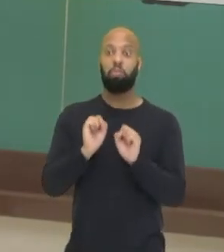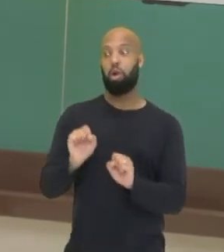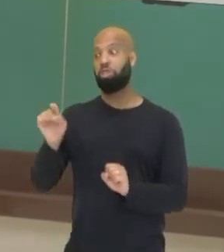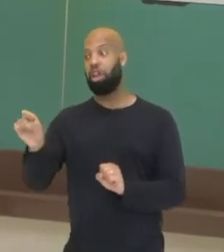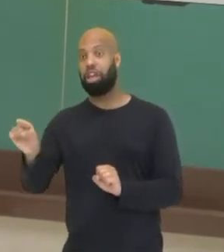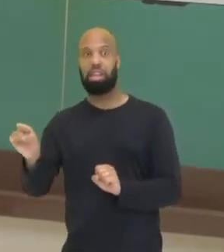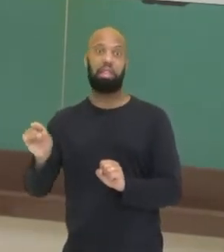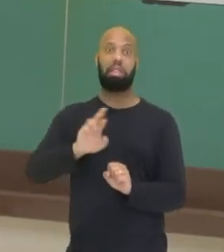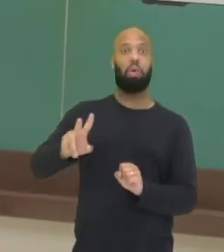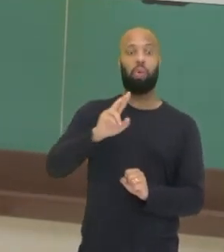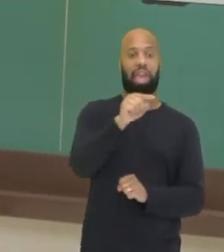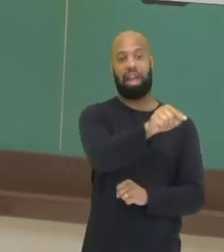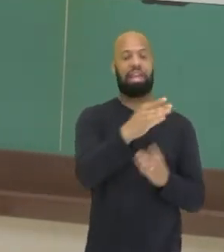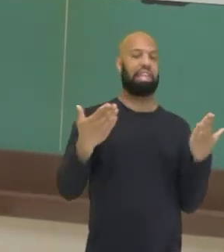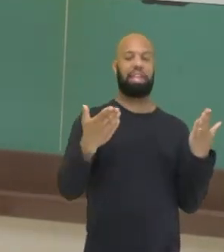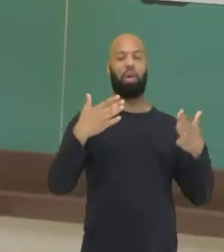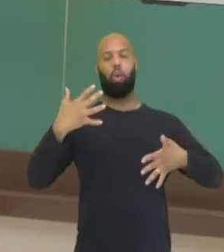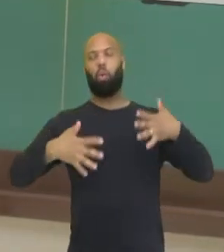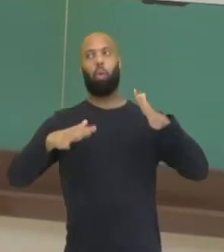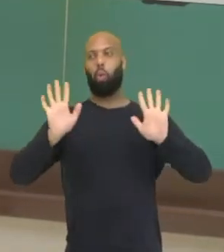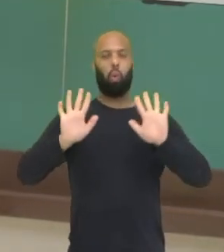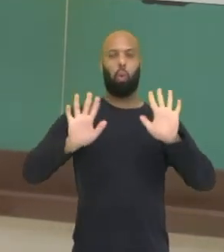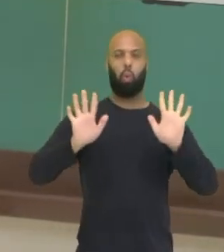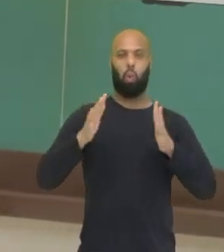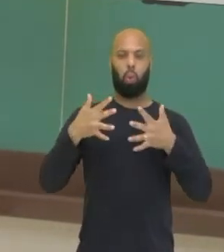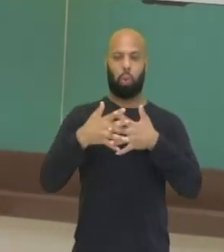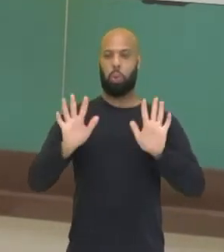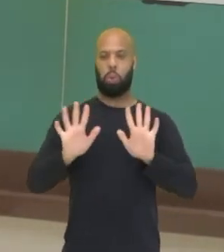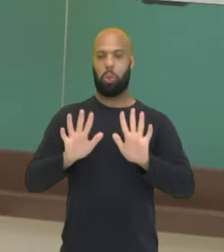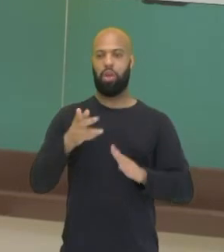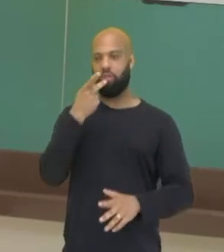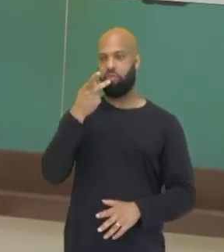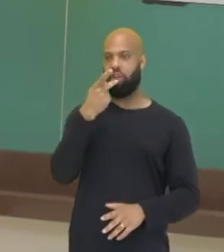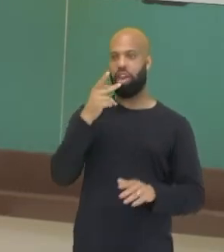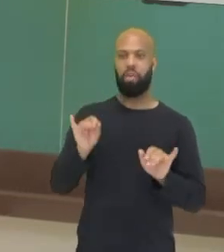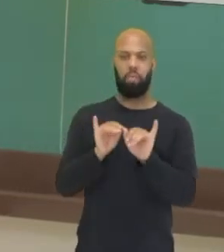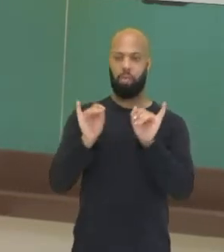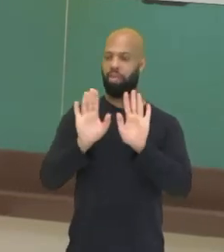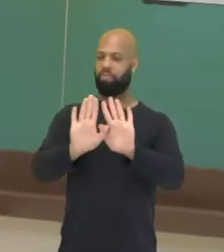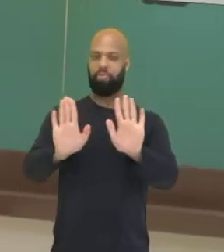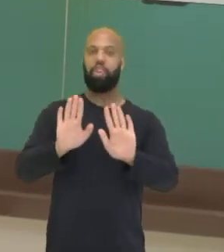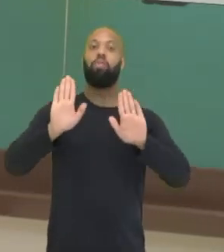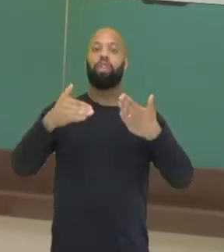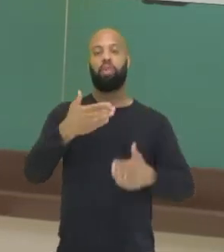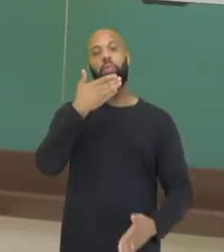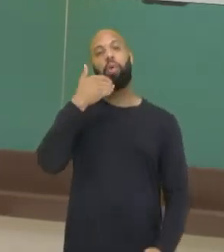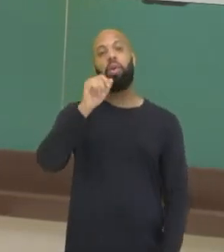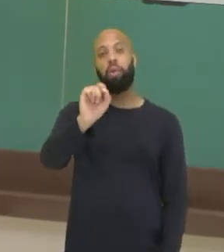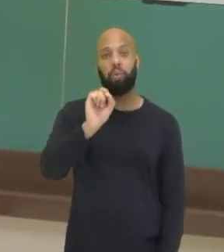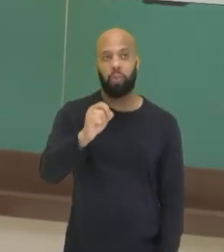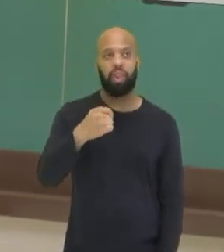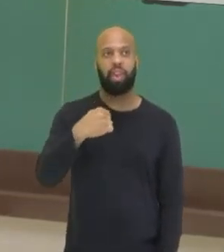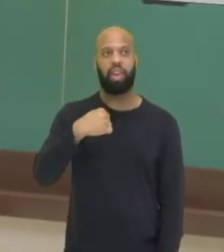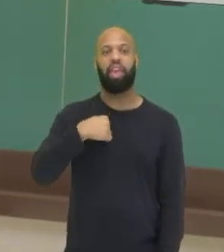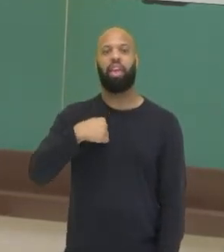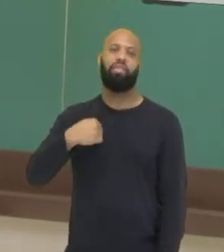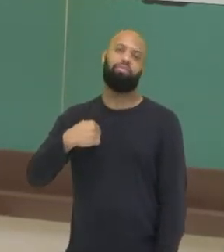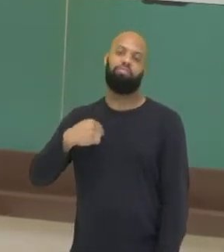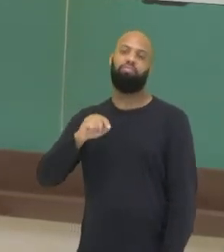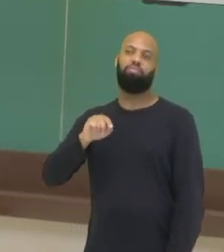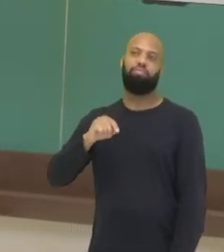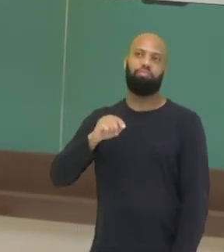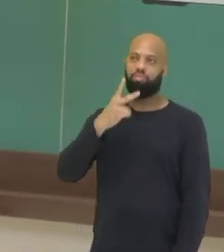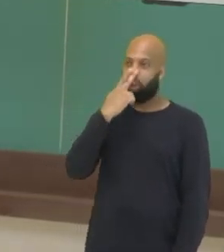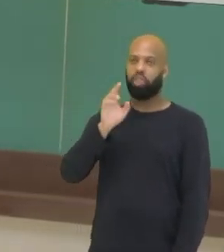é nenhuma das duas e eu acabo falando uma coisa, uma bobagem aí, né? Então, às vezes, é exatamente por isso que